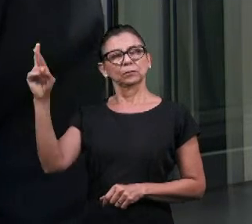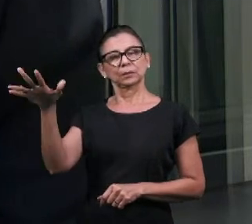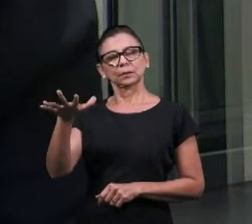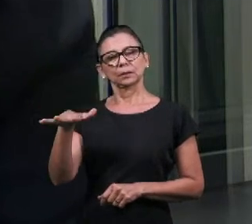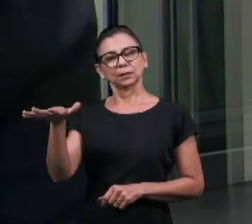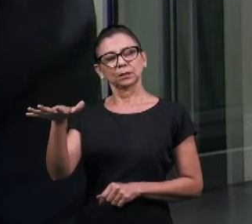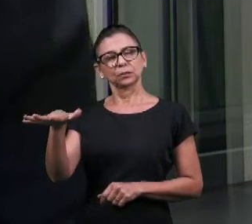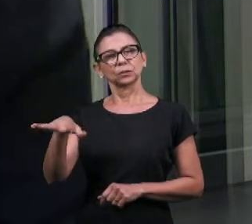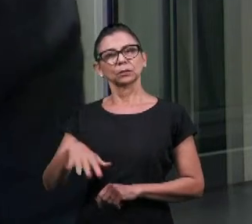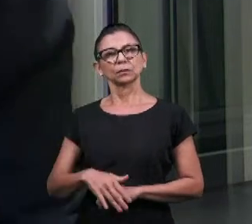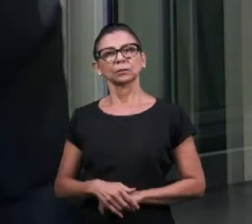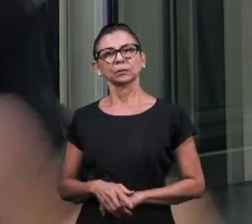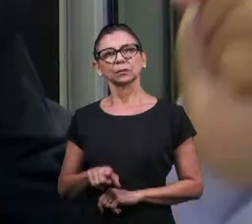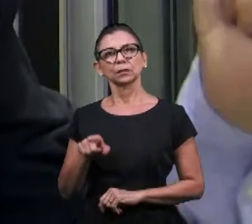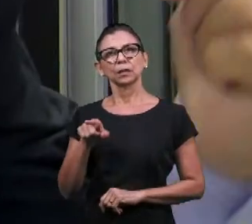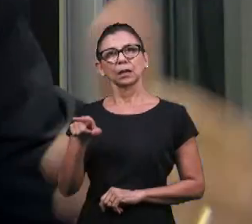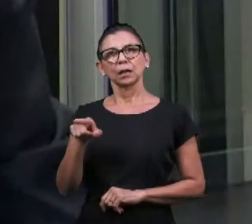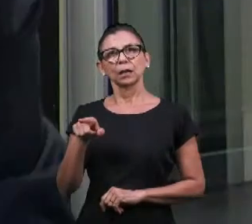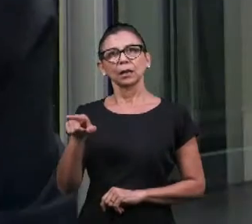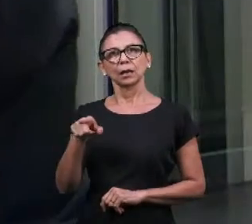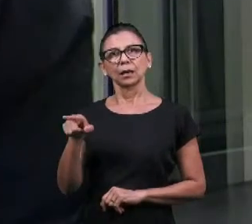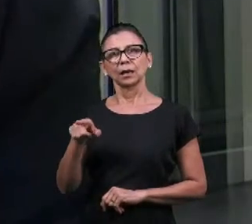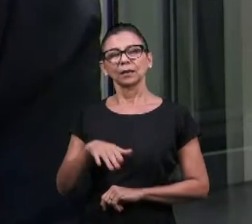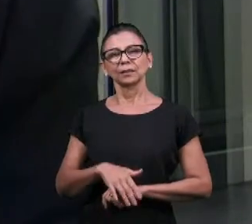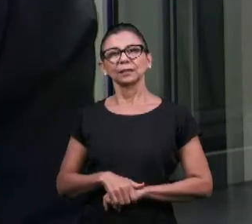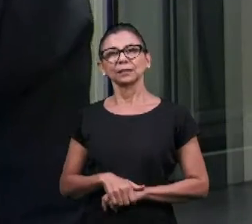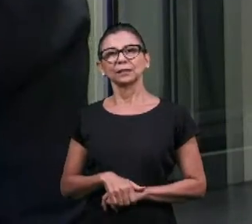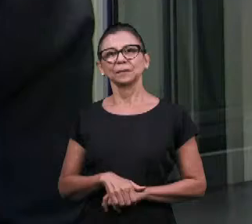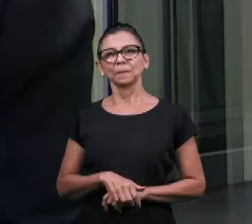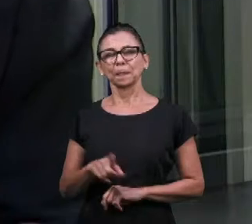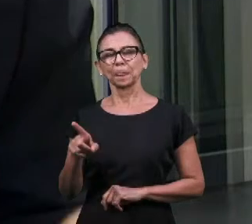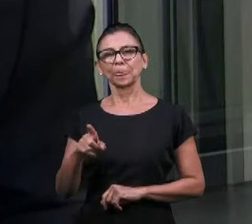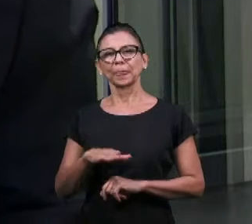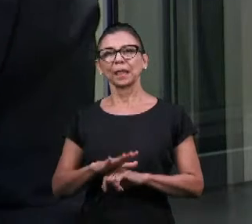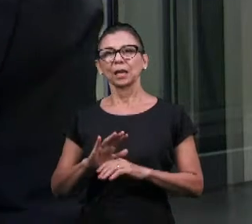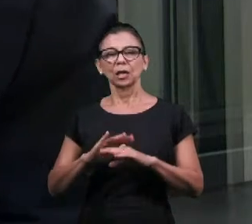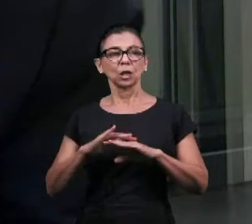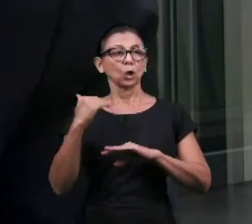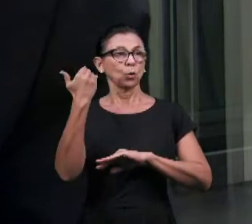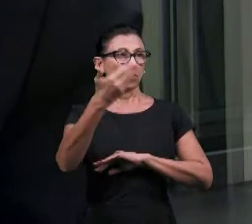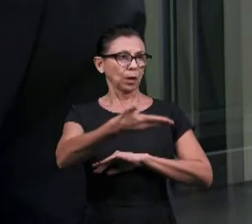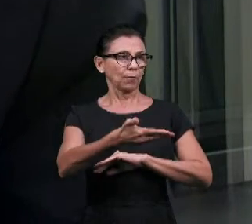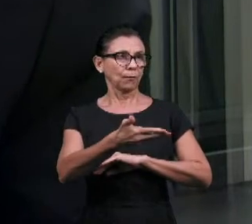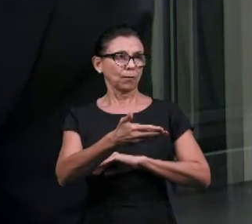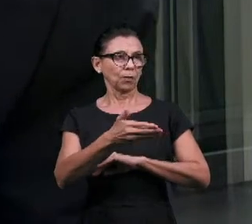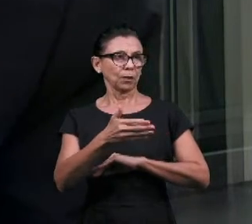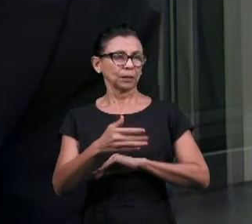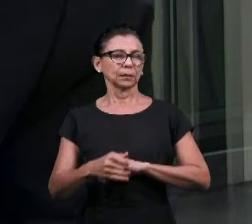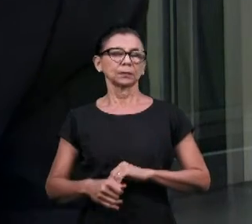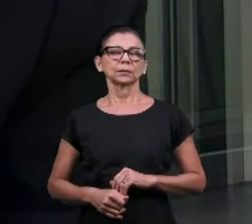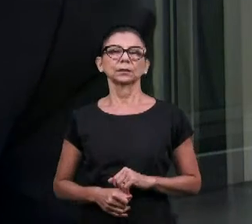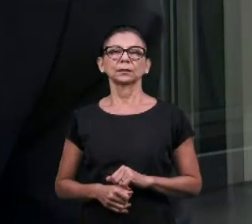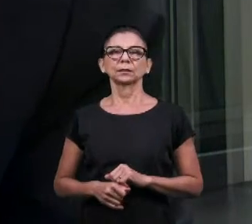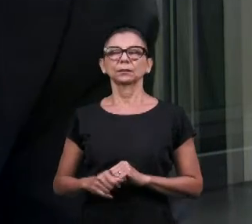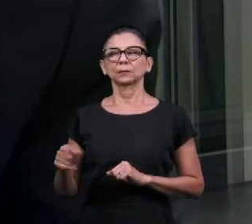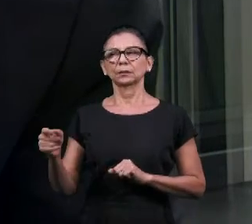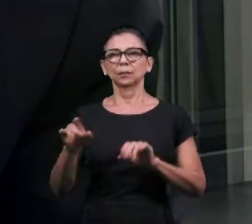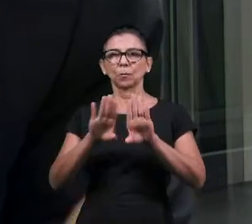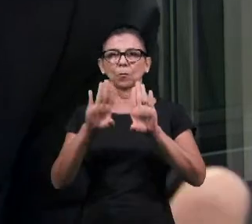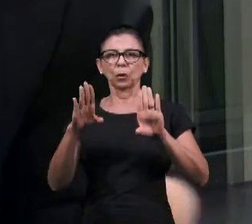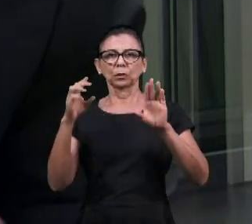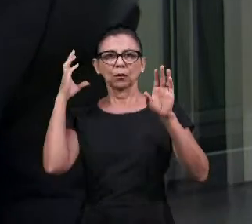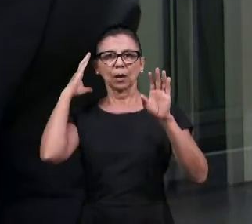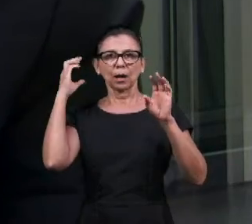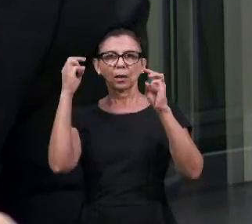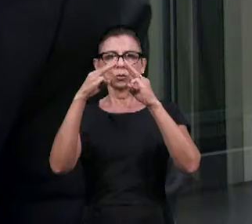Ali estamos todos amigos. Agora eu cheguei, o vigilante de vocês hoje é um pastor e um companheiro brincou, você não